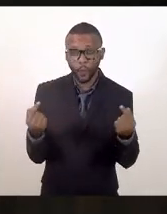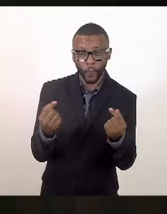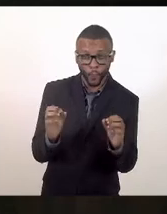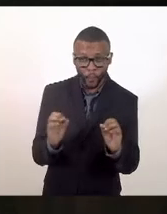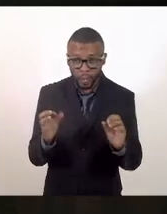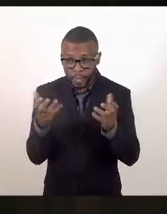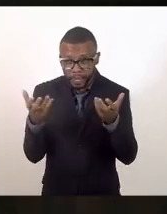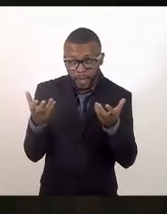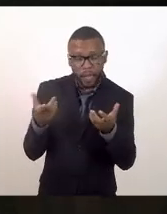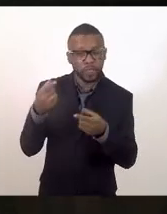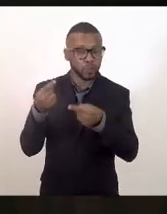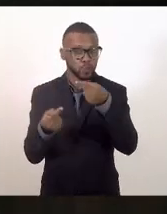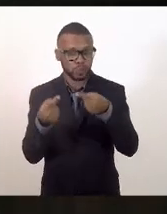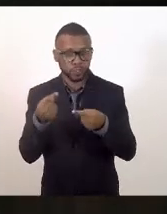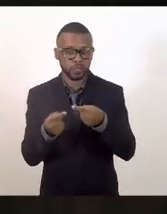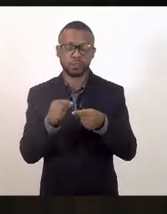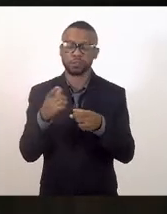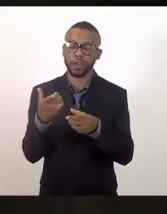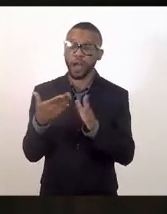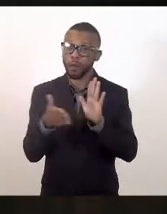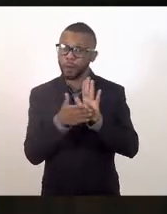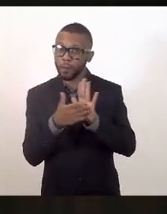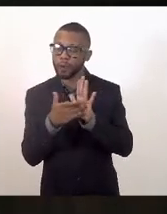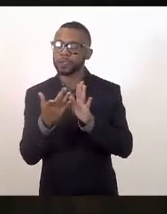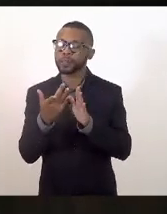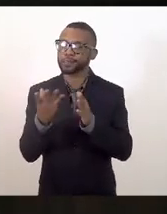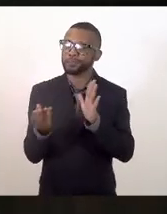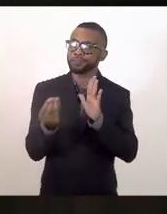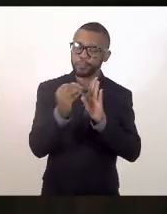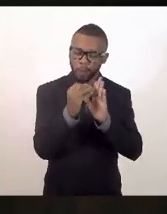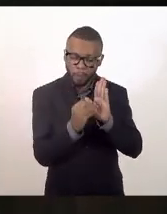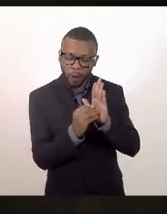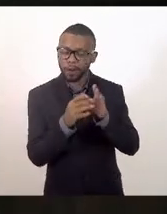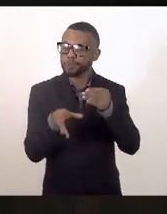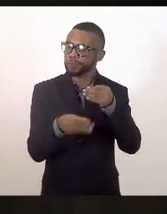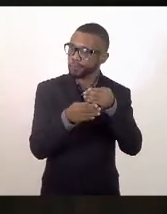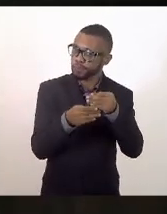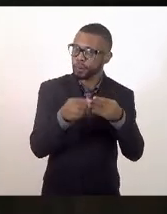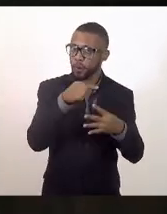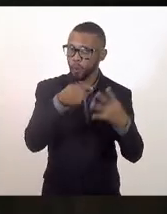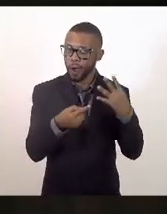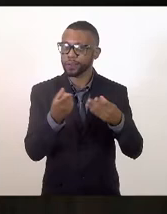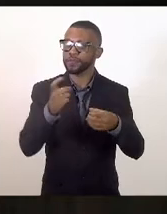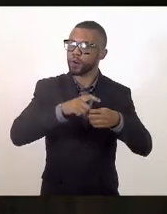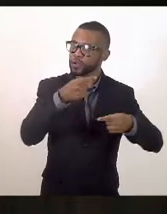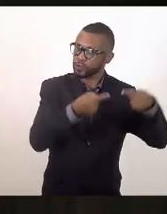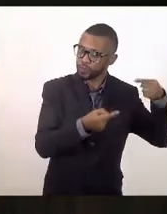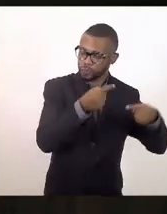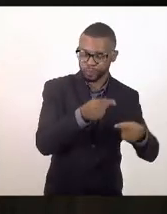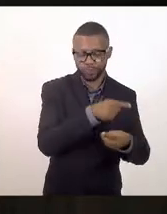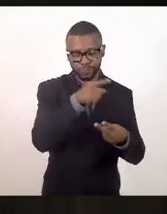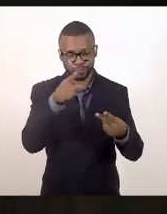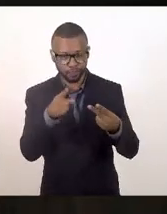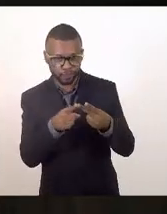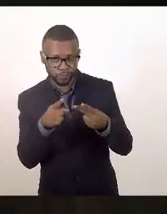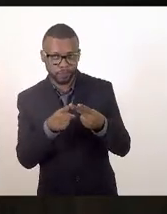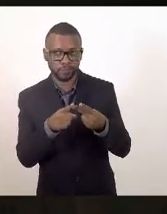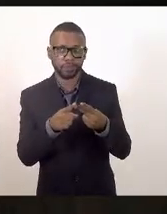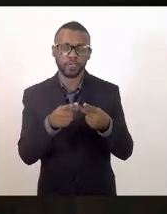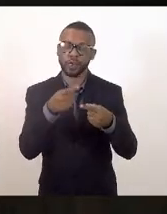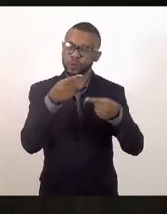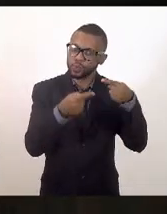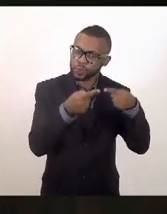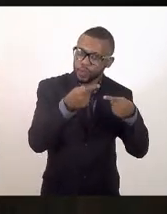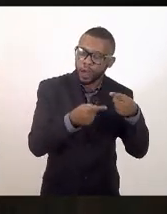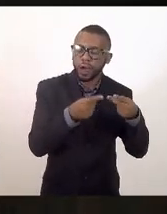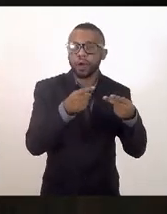presente proposta recebeu 4 emendas e retorna às comissões. Em primeira discussão, segundo dia para recebimento de emendas,